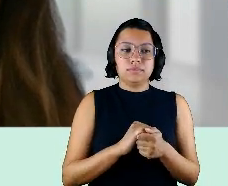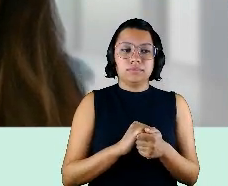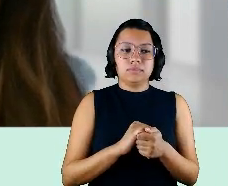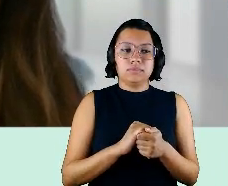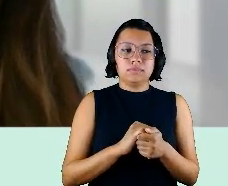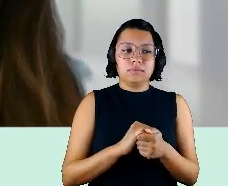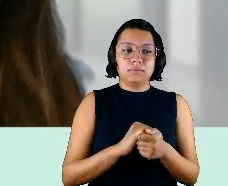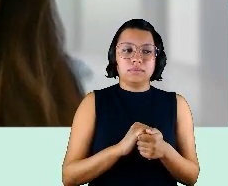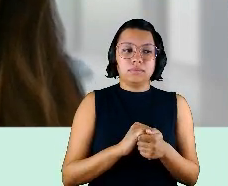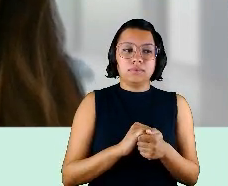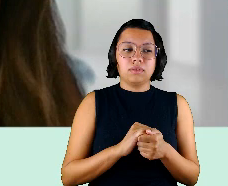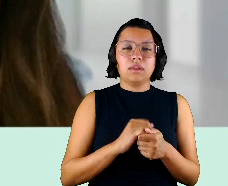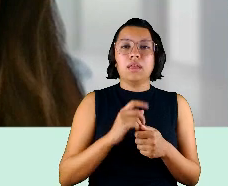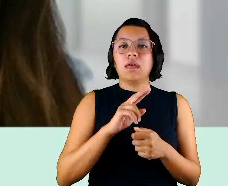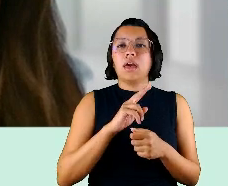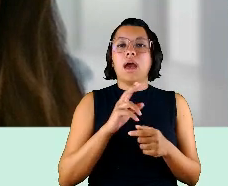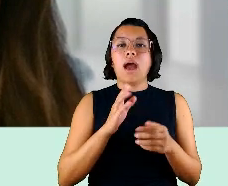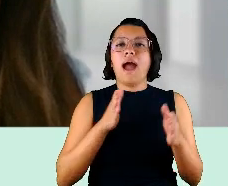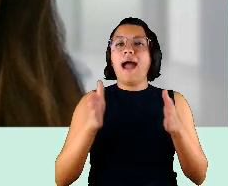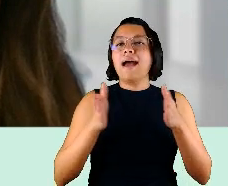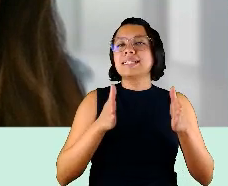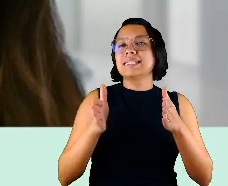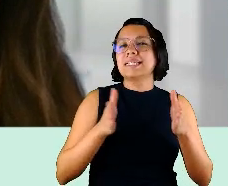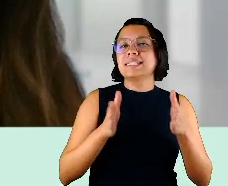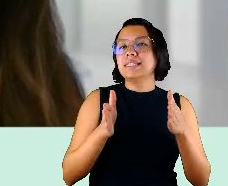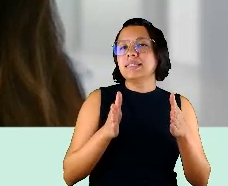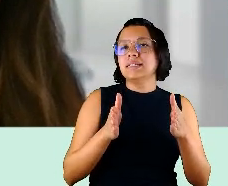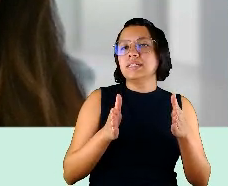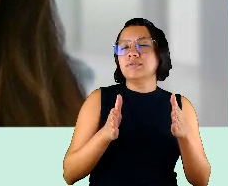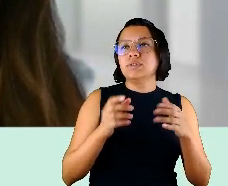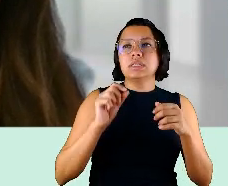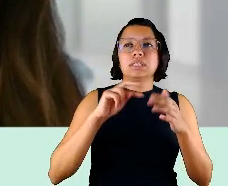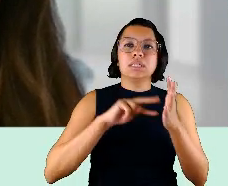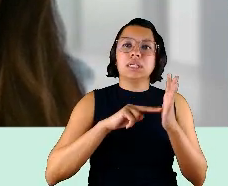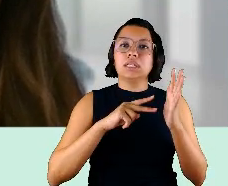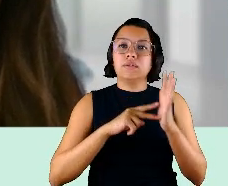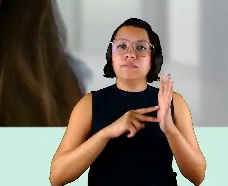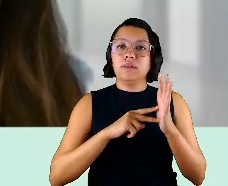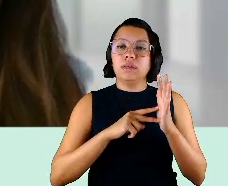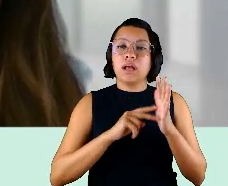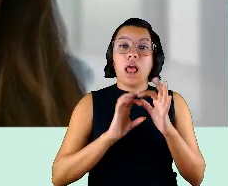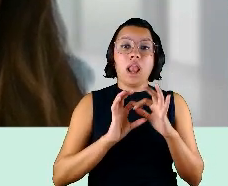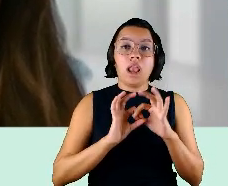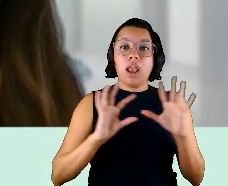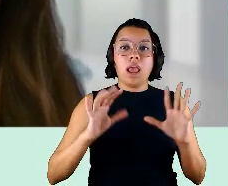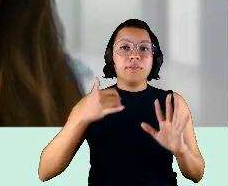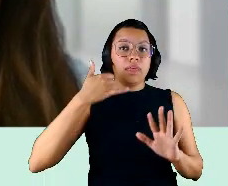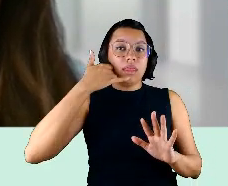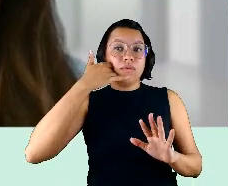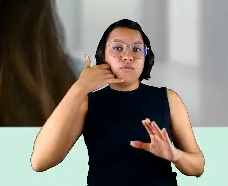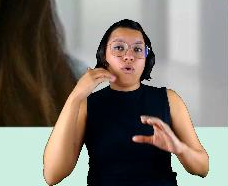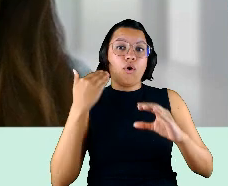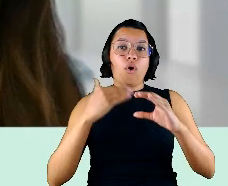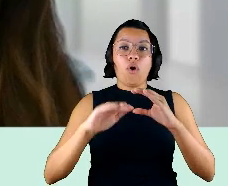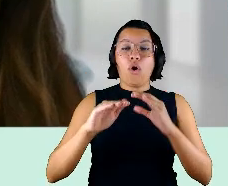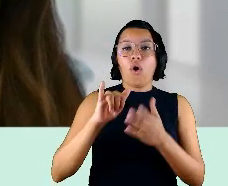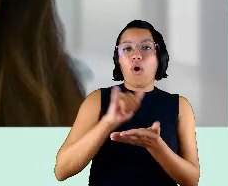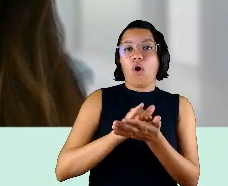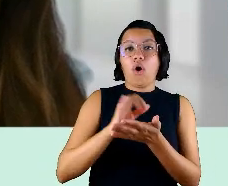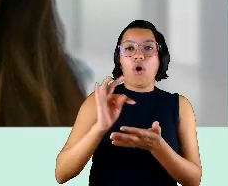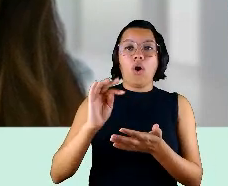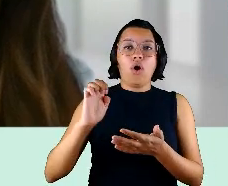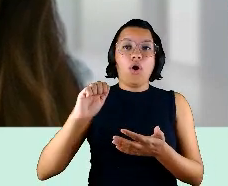E o acessível é no sentido de que ele tem que estar disponível por telefone, por e-mail, pelo Teams, pelos